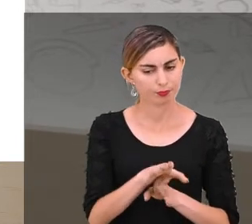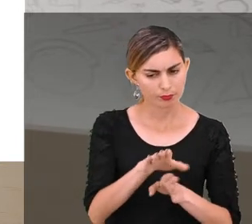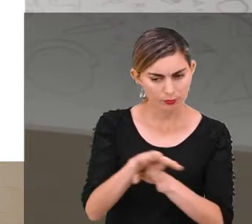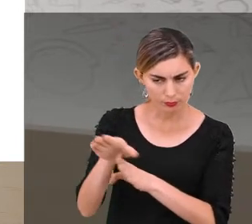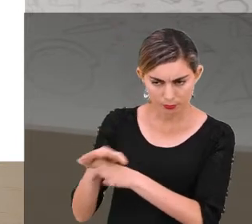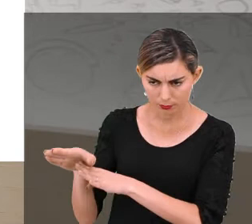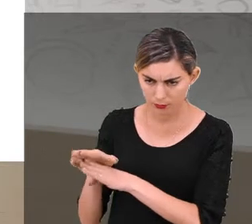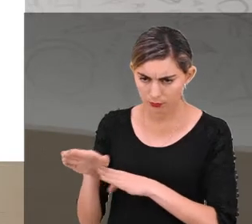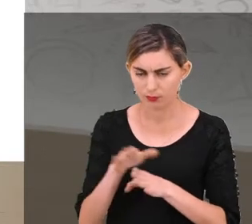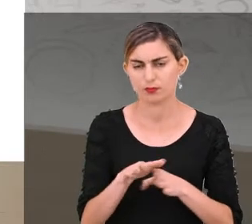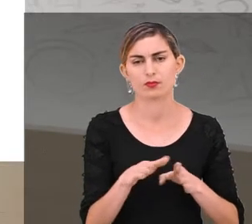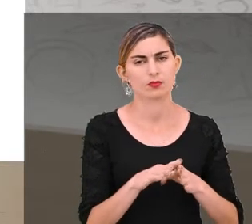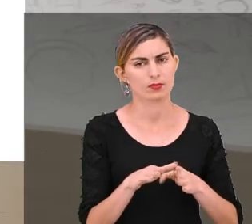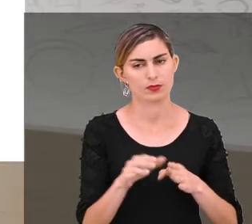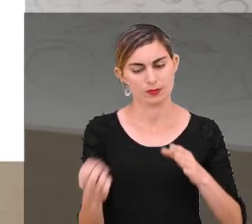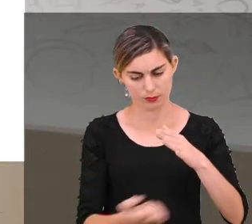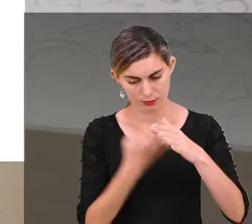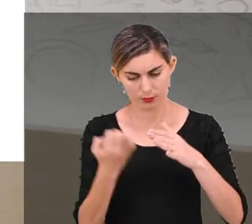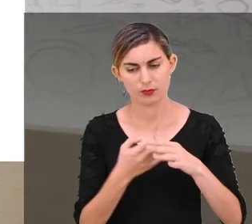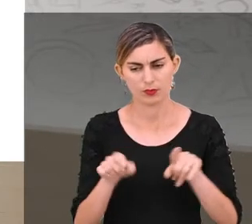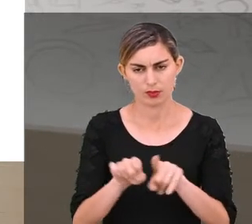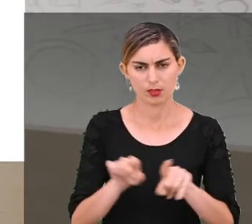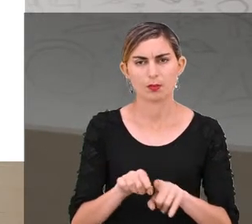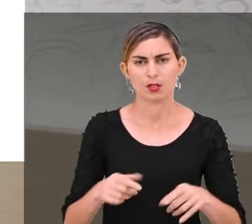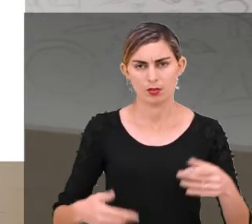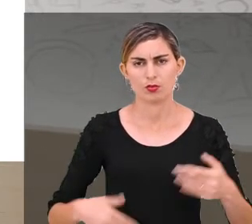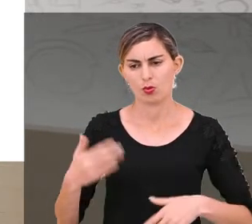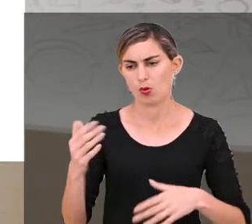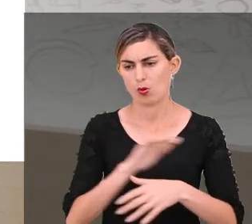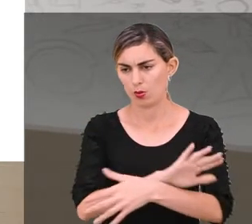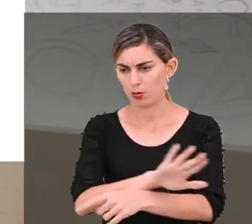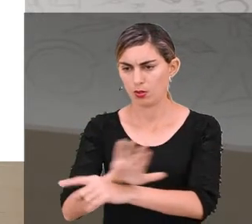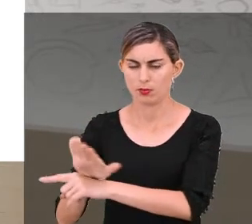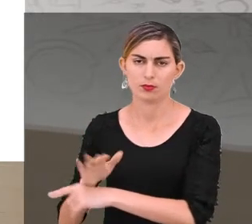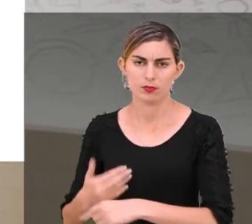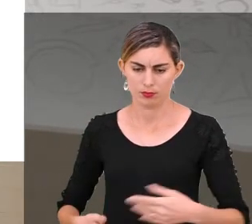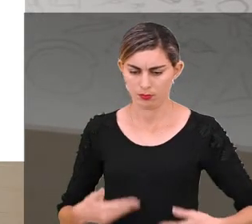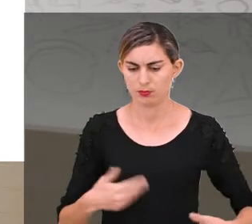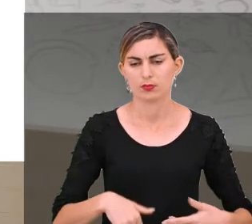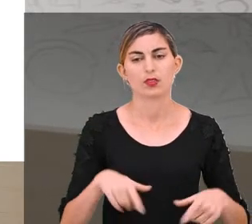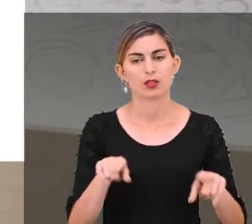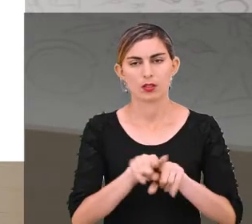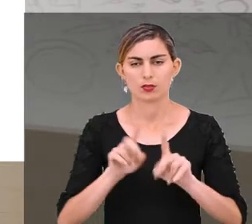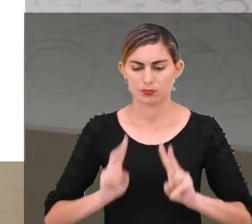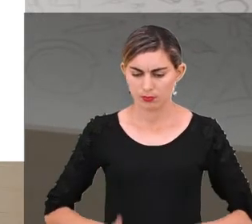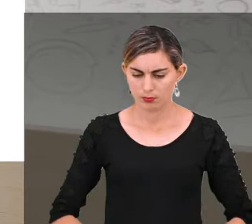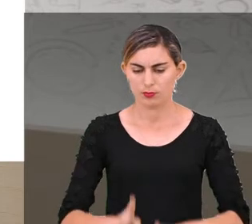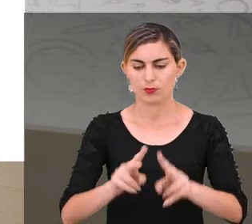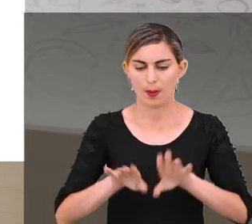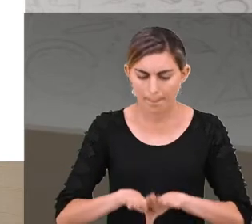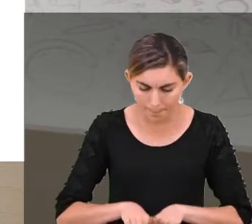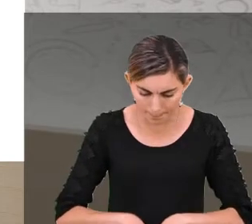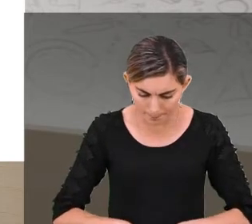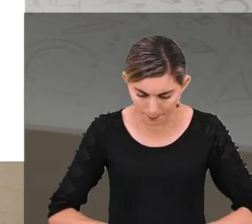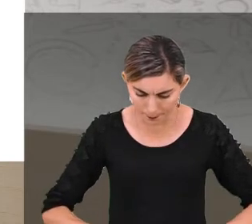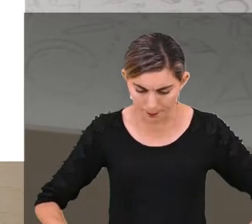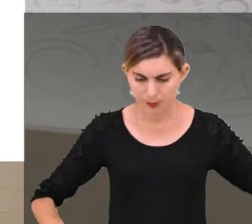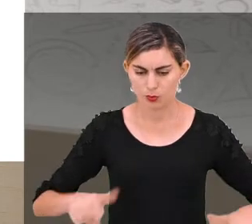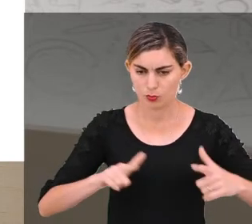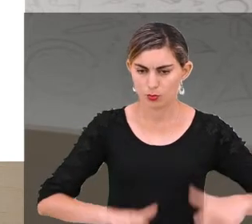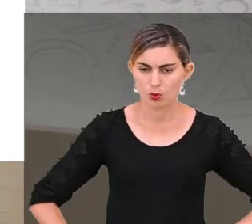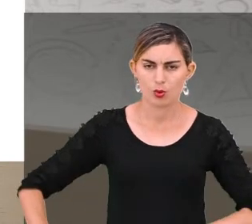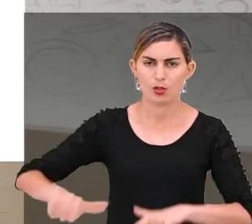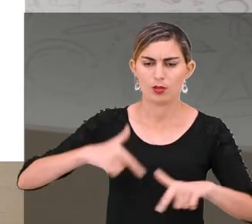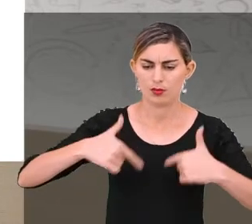que recomende à empresa e aos próprios colaboradores para que mantenham o piso da área